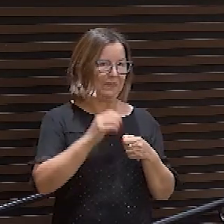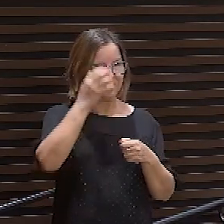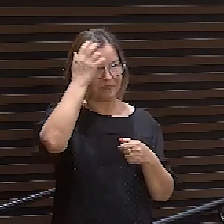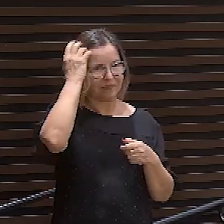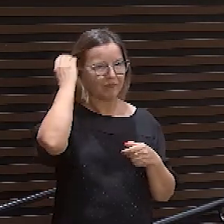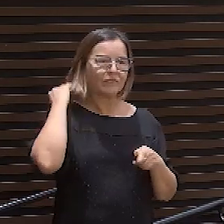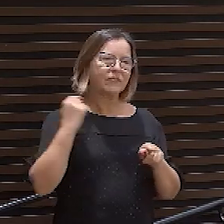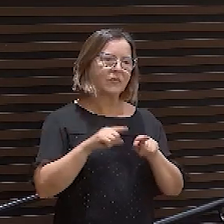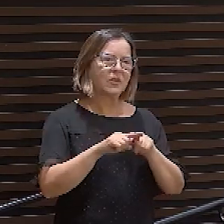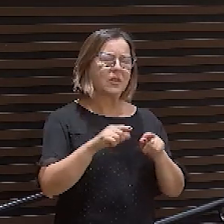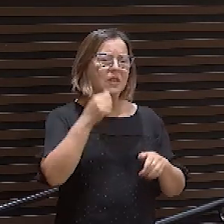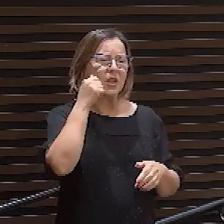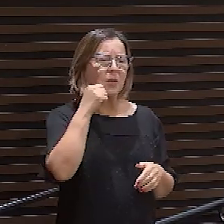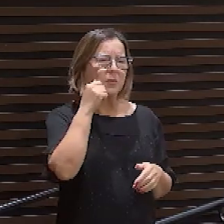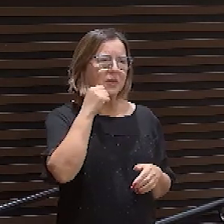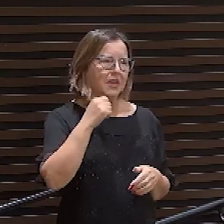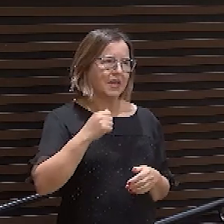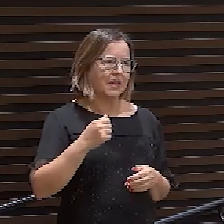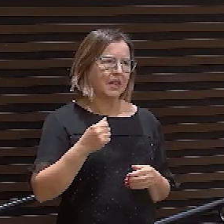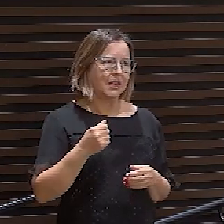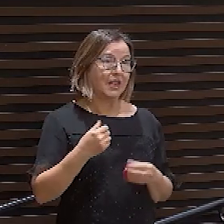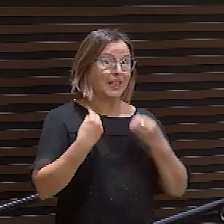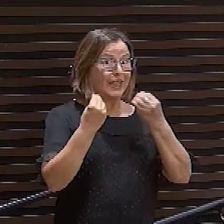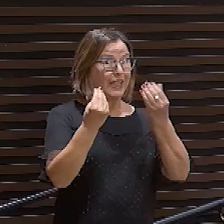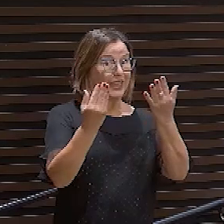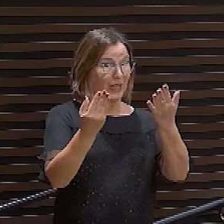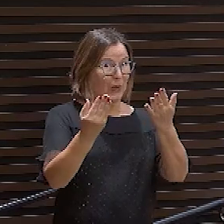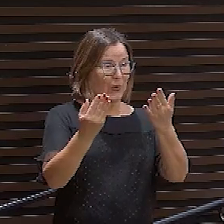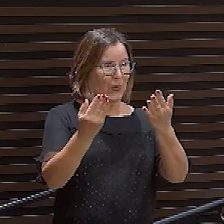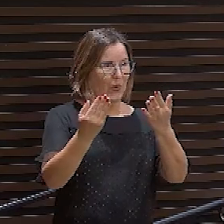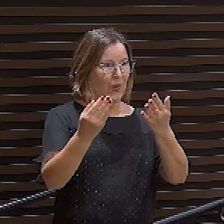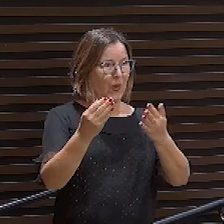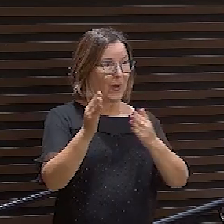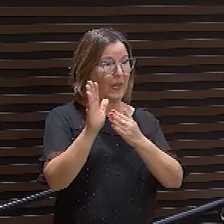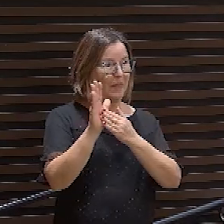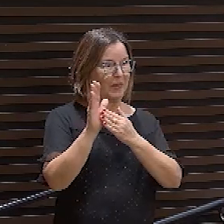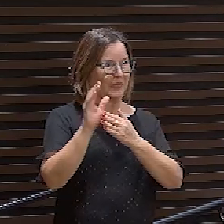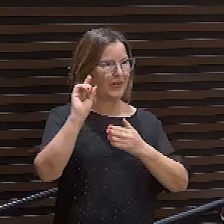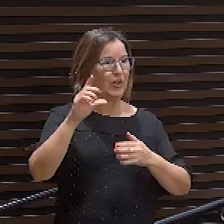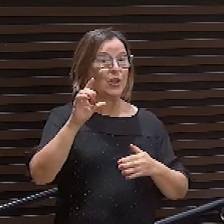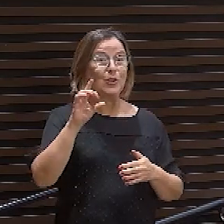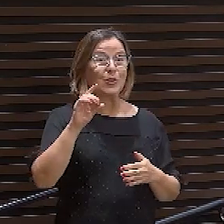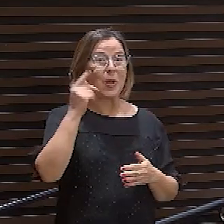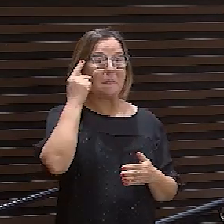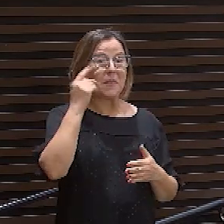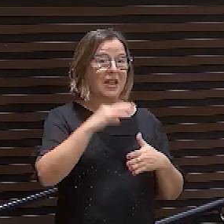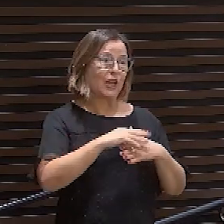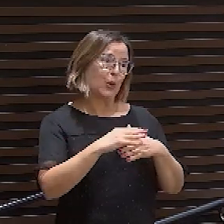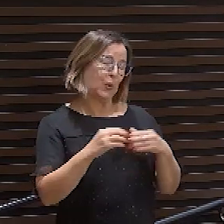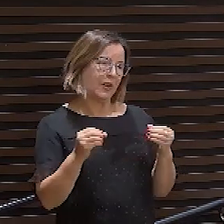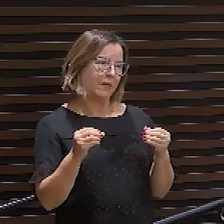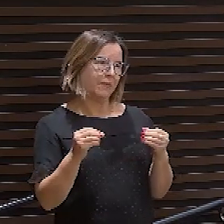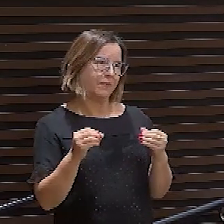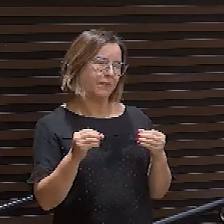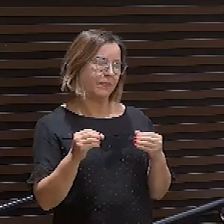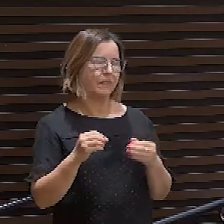Mas ela fez uma entrega para a cura, só para a cura. Depois ela tocou